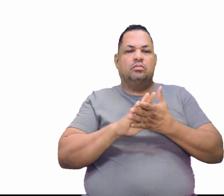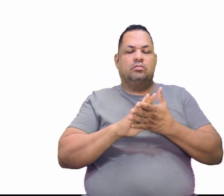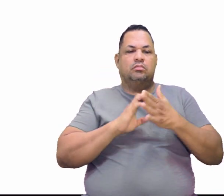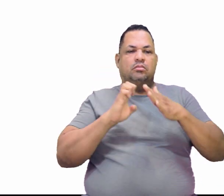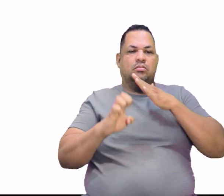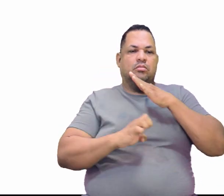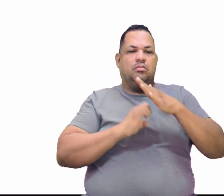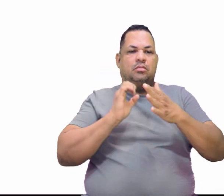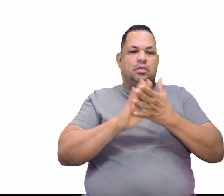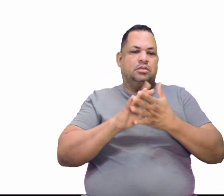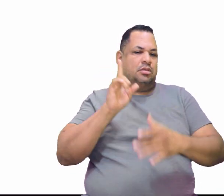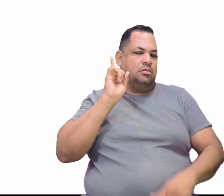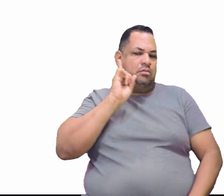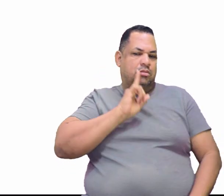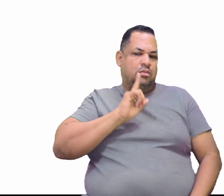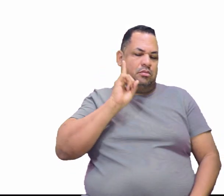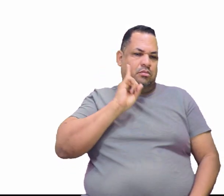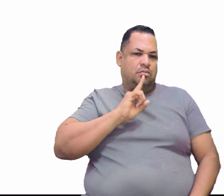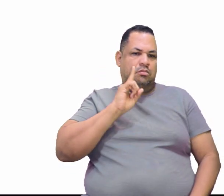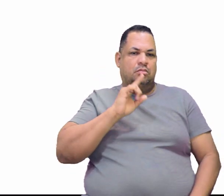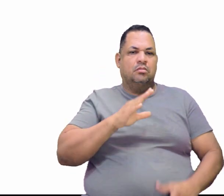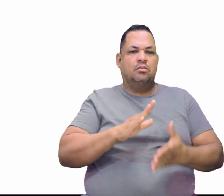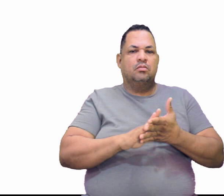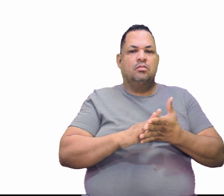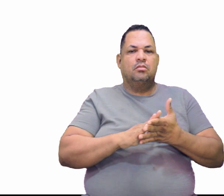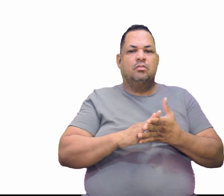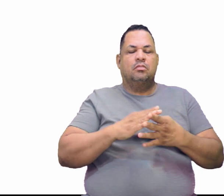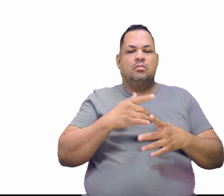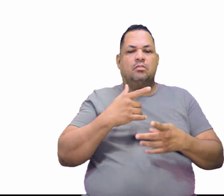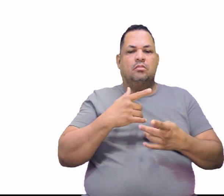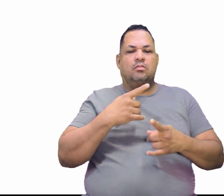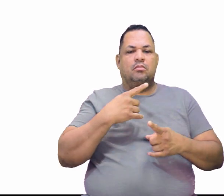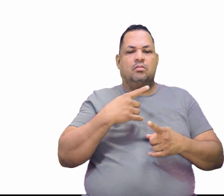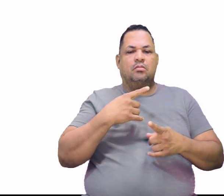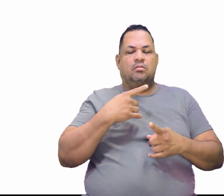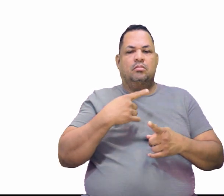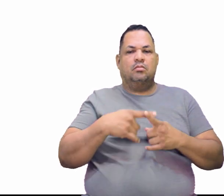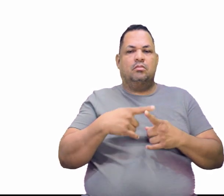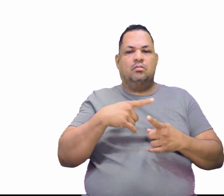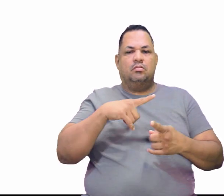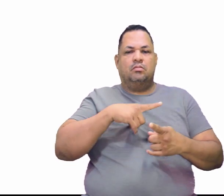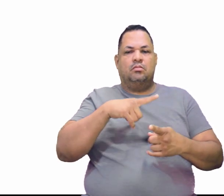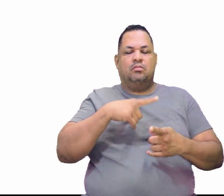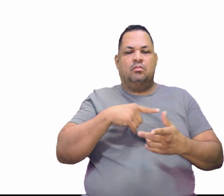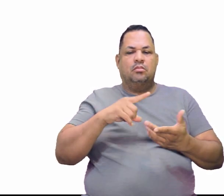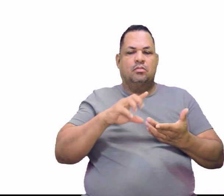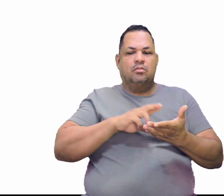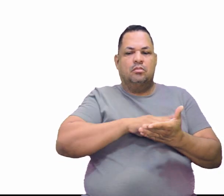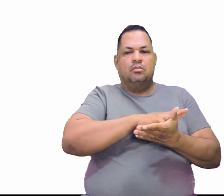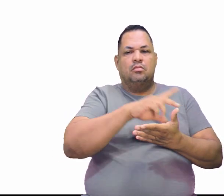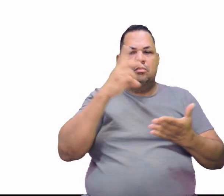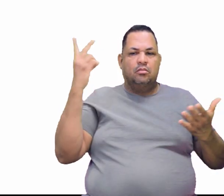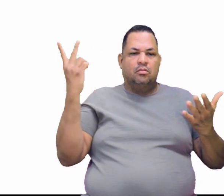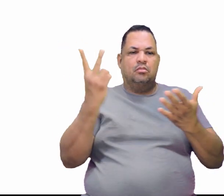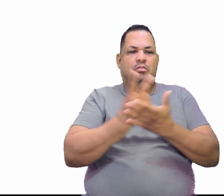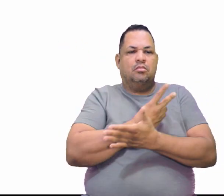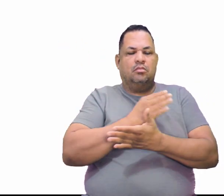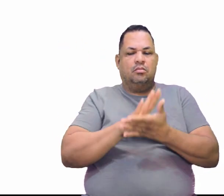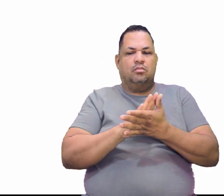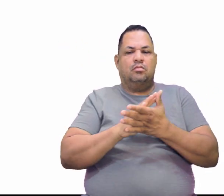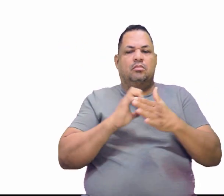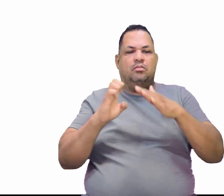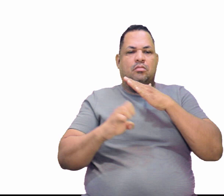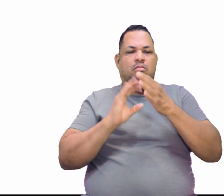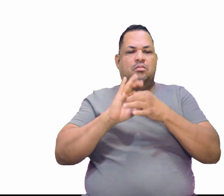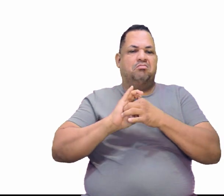uma empresa americana, de Filadélfia, que, devido a diversos fatores,